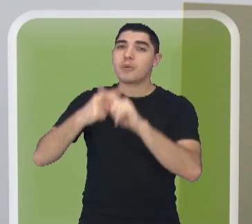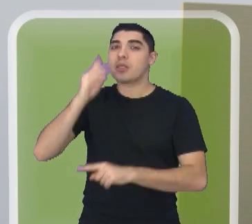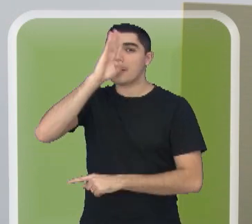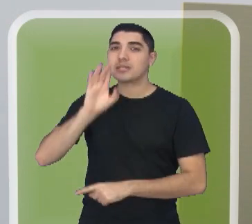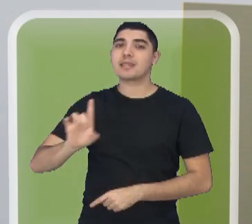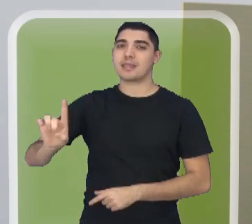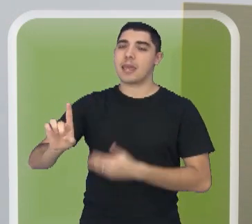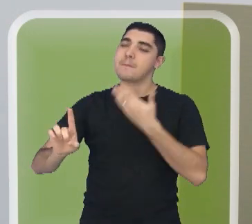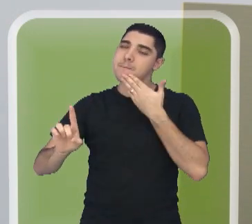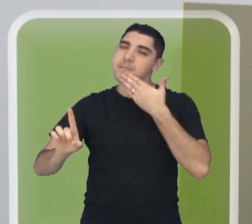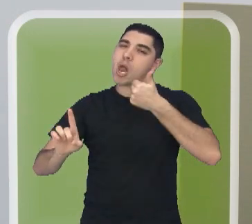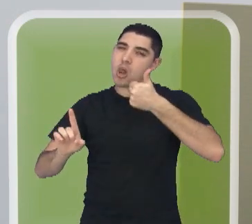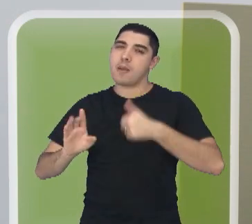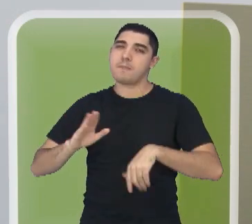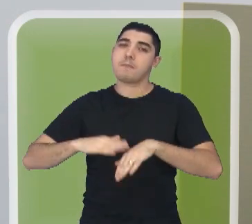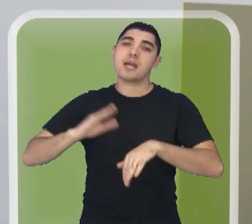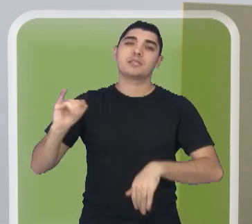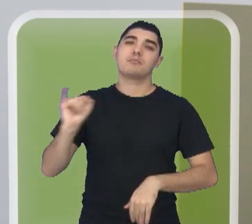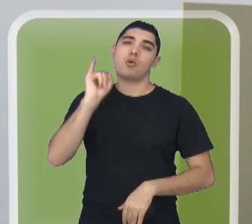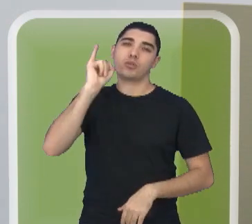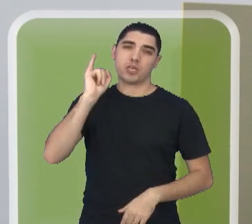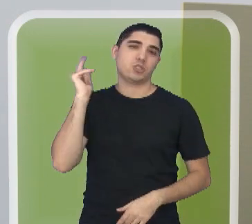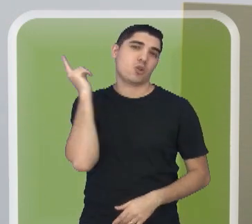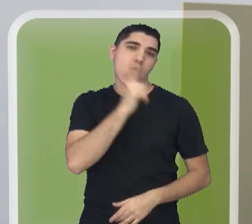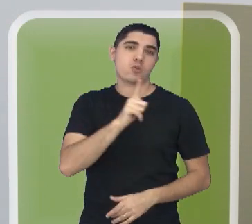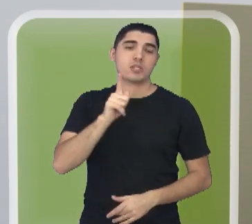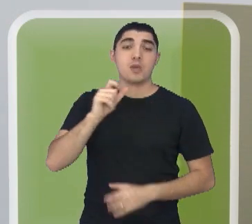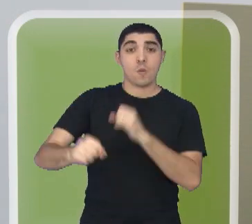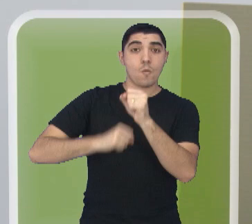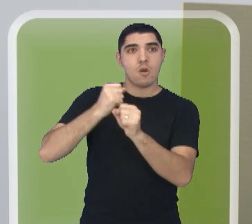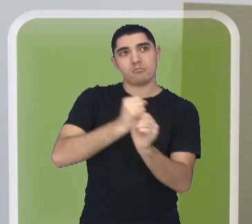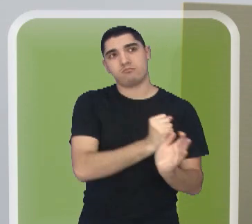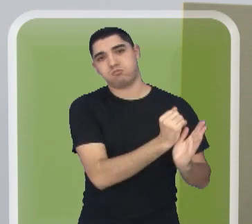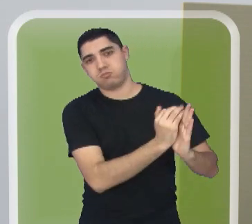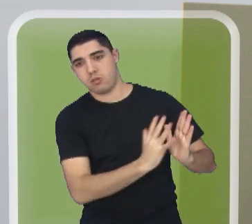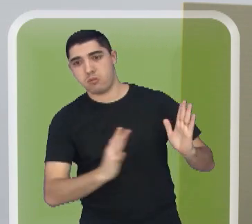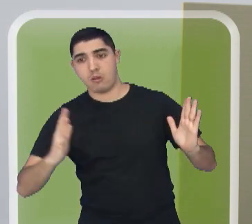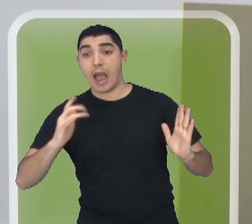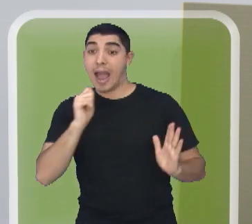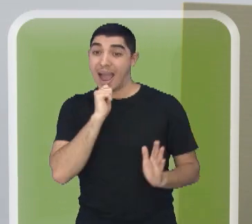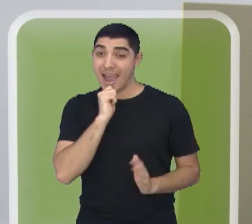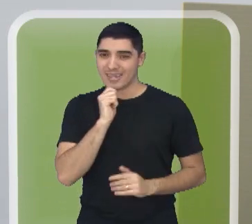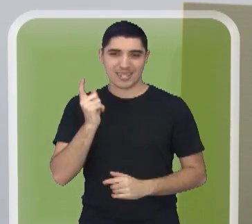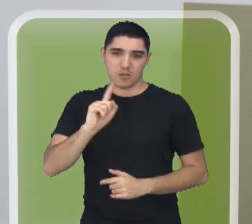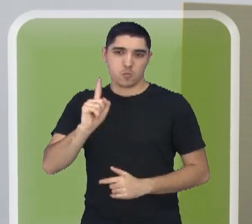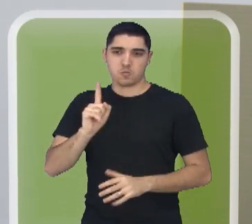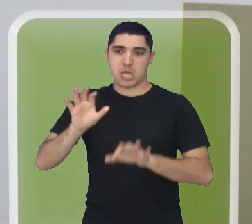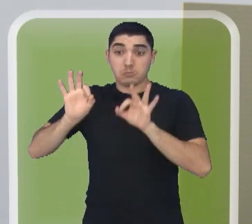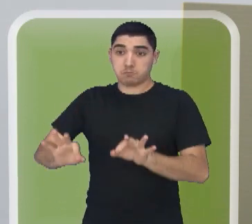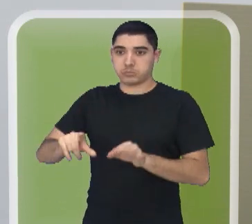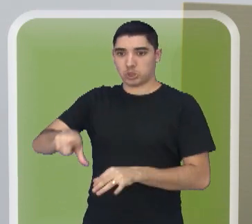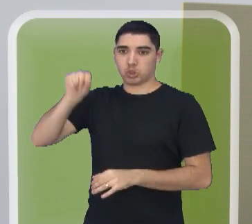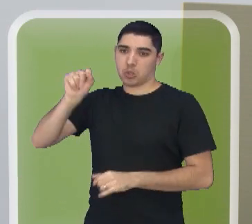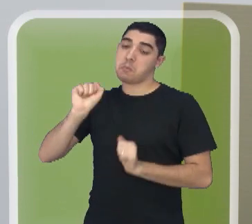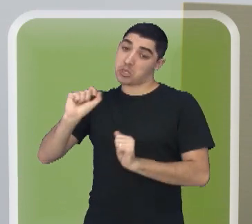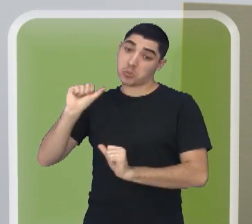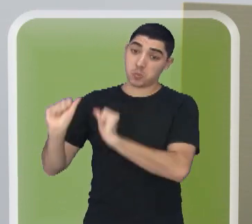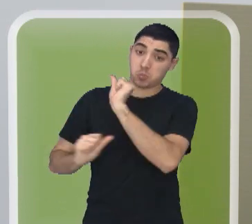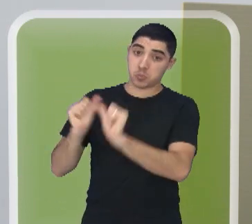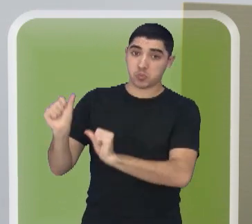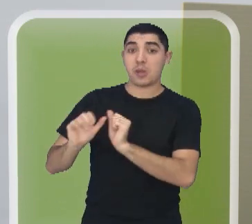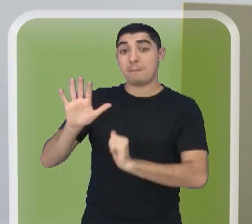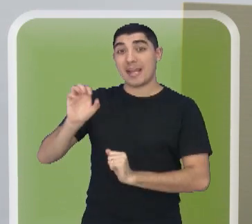mais relevante, tem um calendário nacional já, acredito. Não tem nada definido, pode ser que mude, mas se a gente chegar lá,